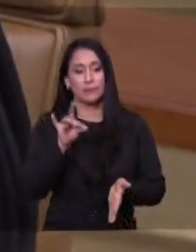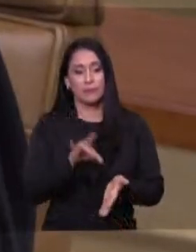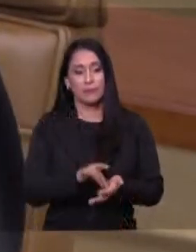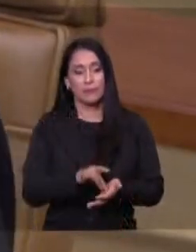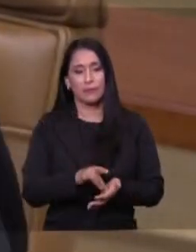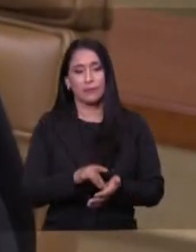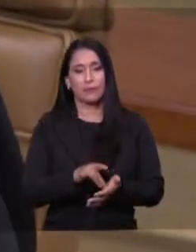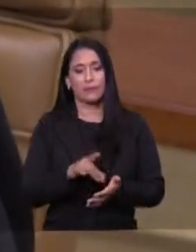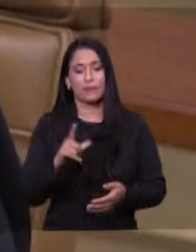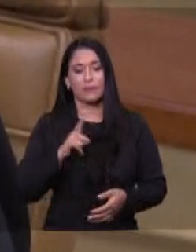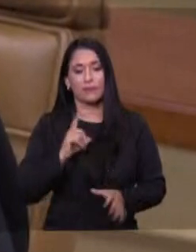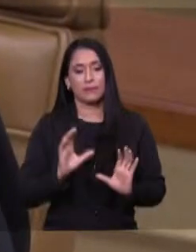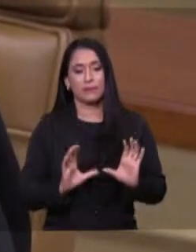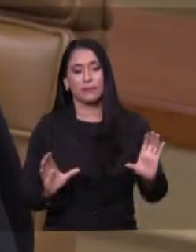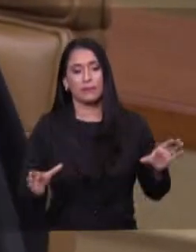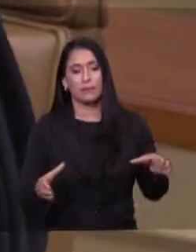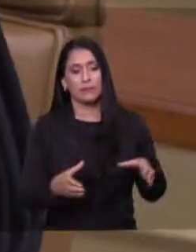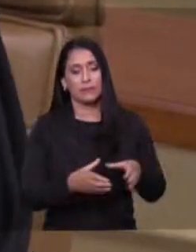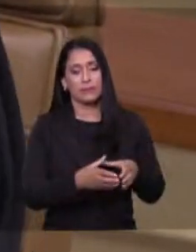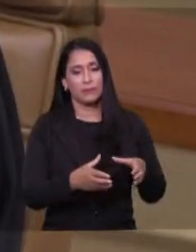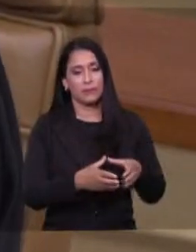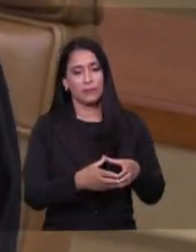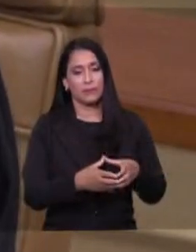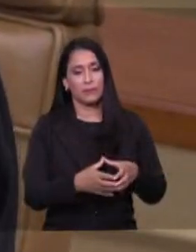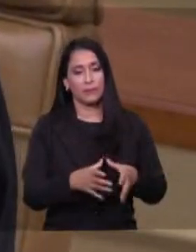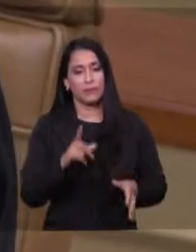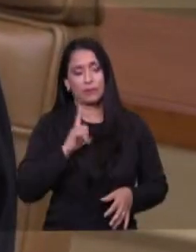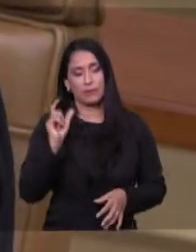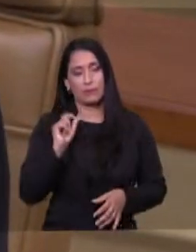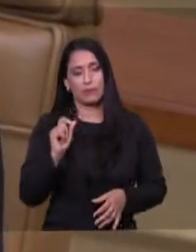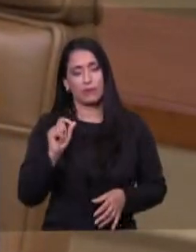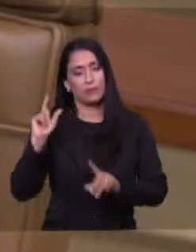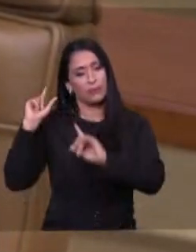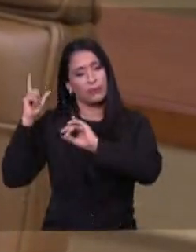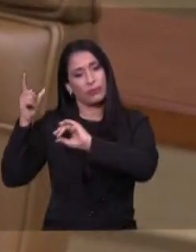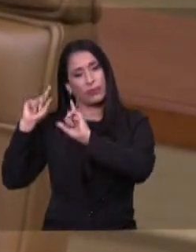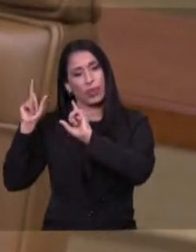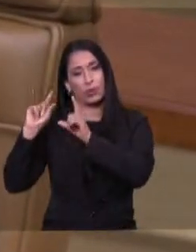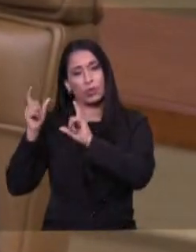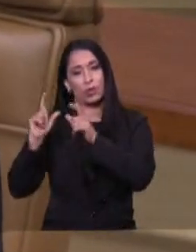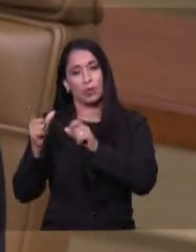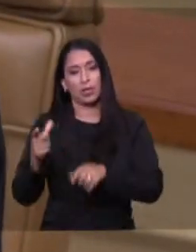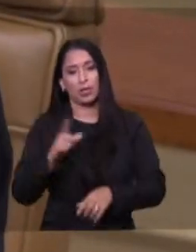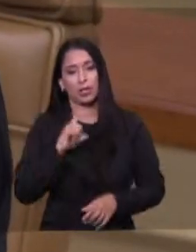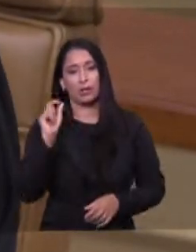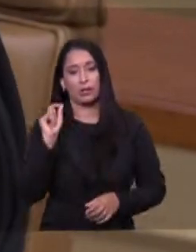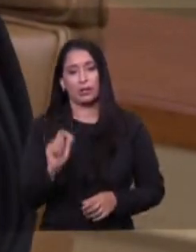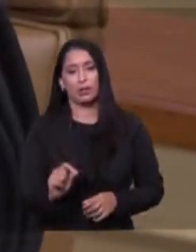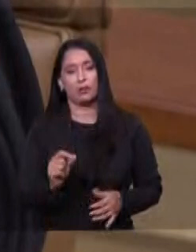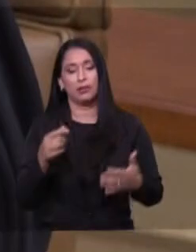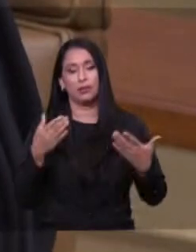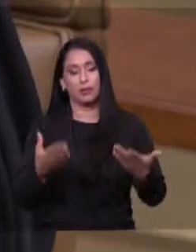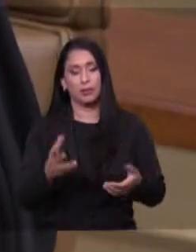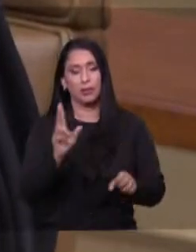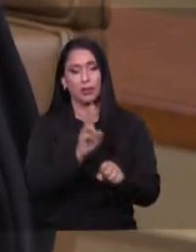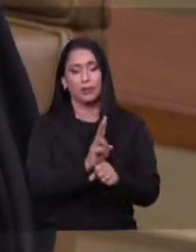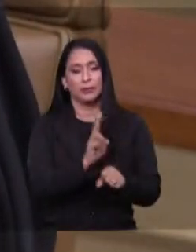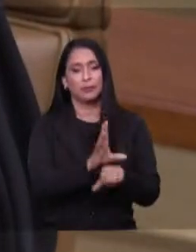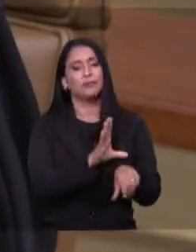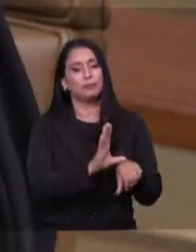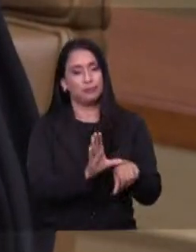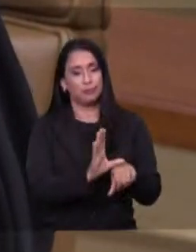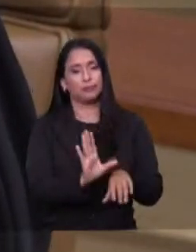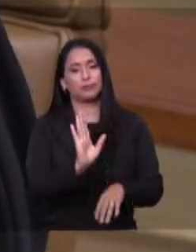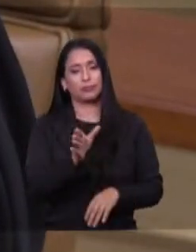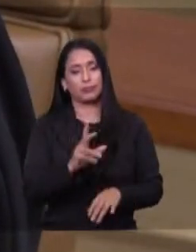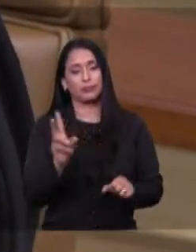social dessas comunidades tradicionais, que são comunidades tradicionais protegidas pela Constituição, em virtude